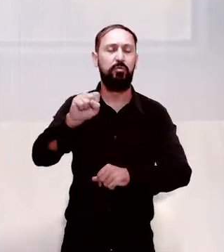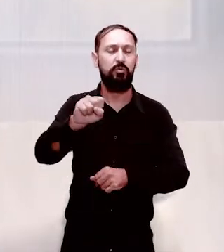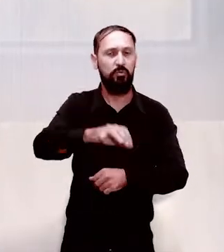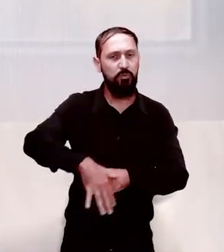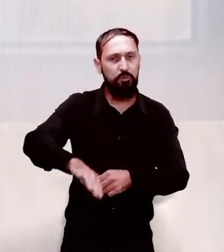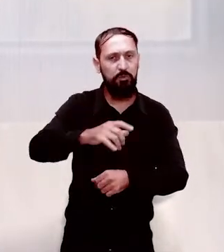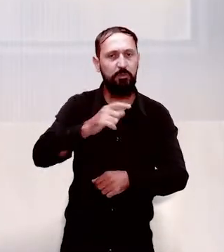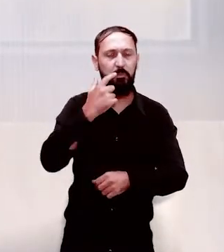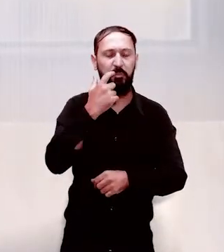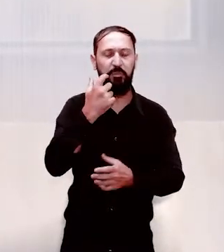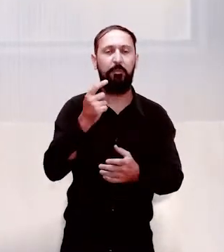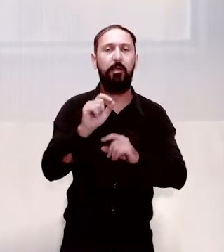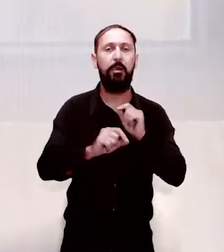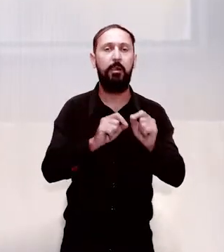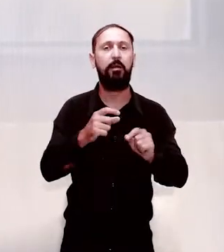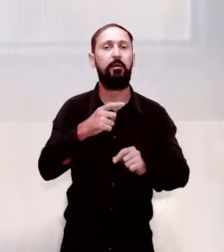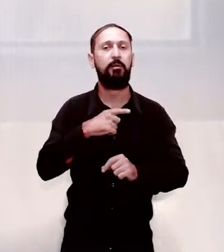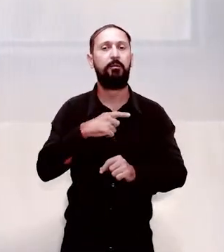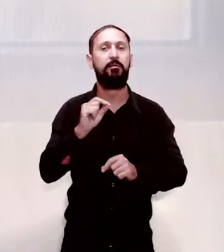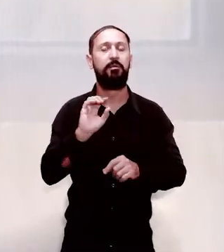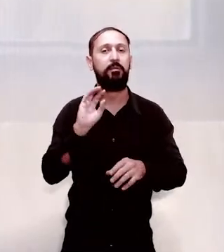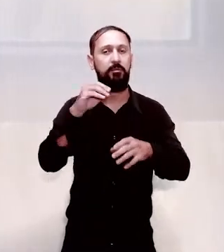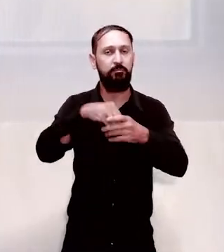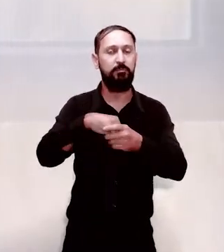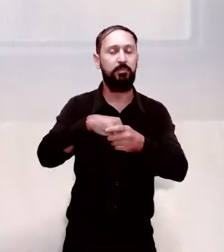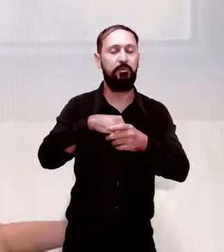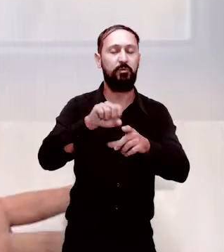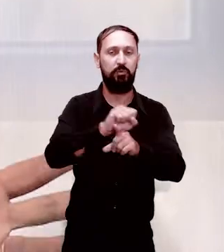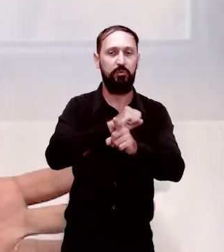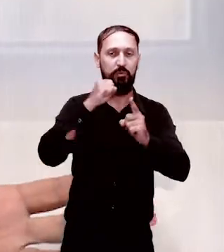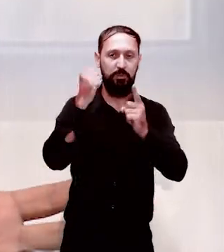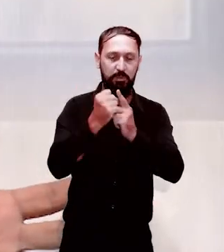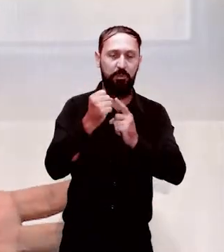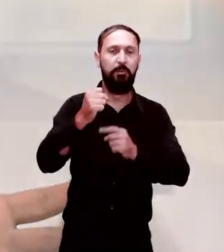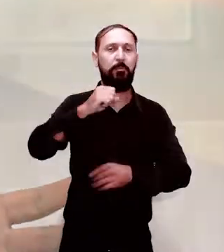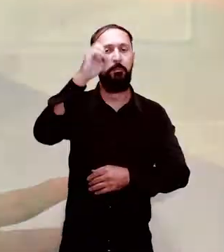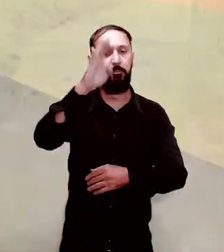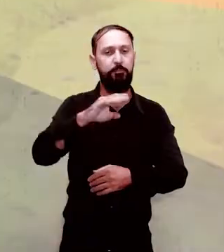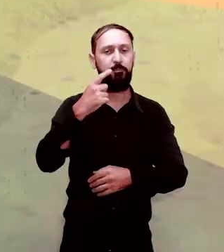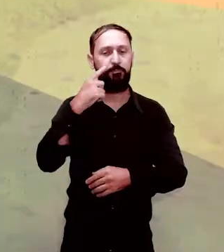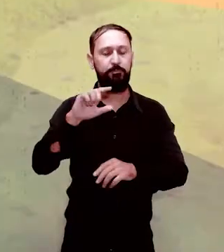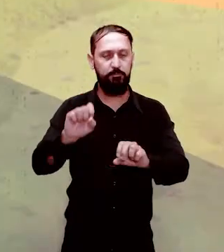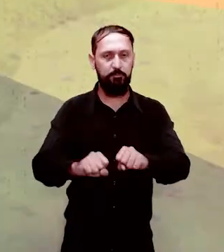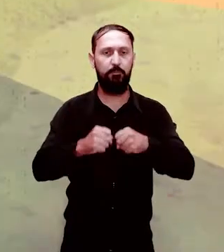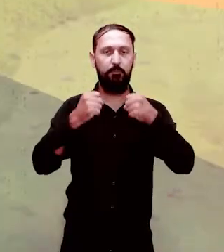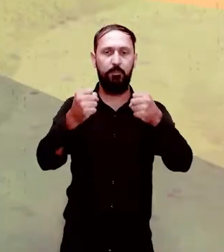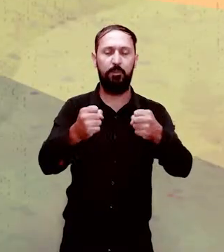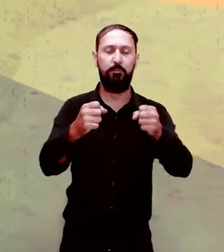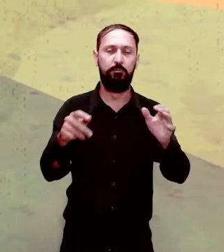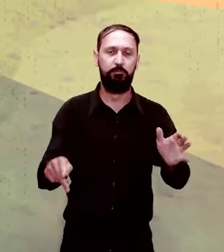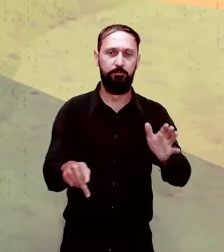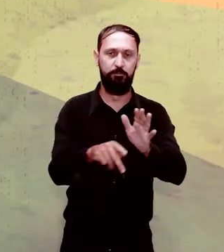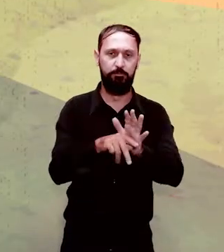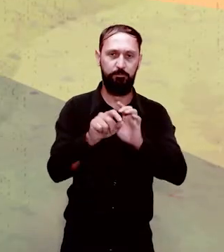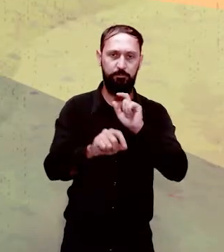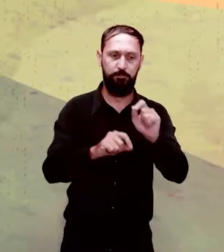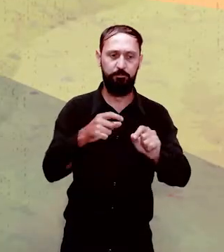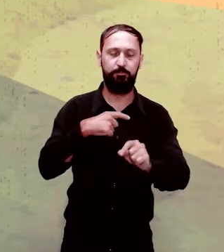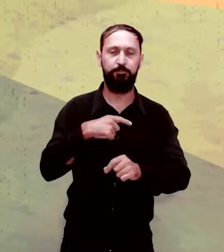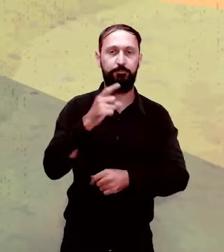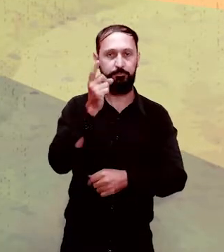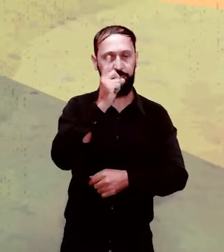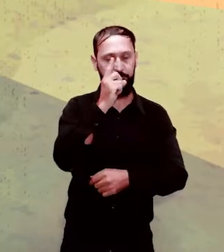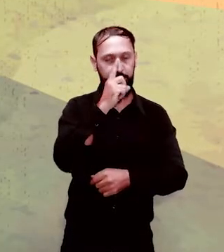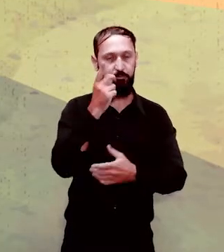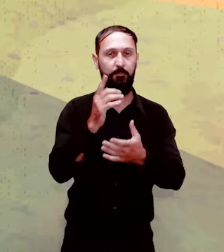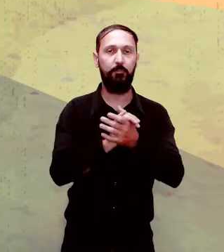existe a desigualdade social, mas a desigualdade racial é o que é latente na sociedade brasileira. Agora, esse fortalecimento identitário